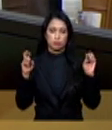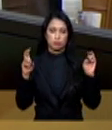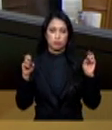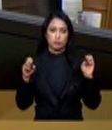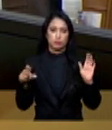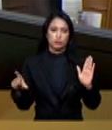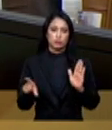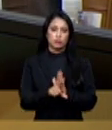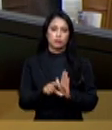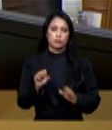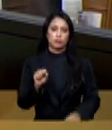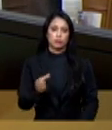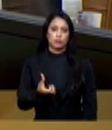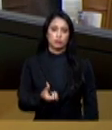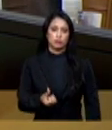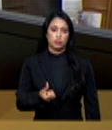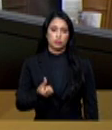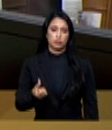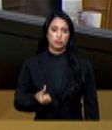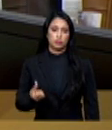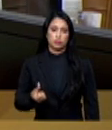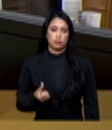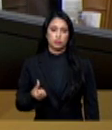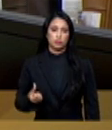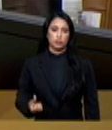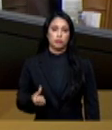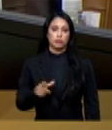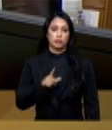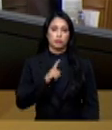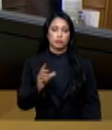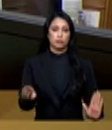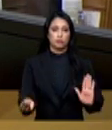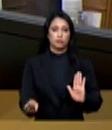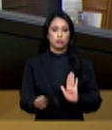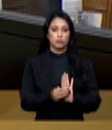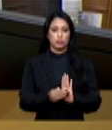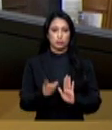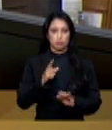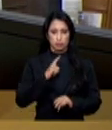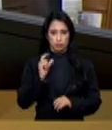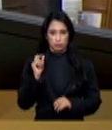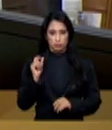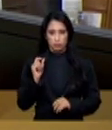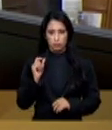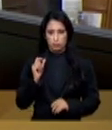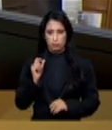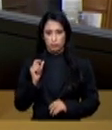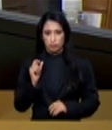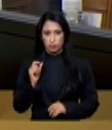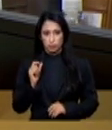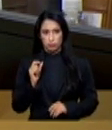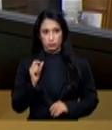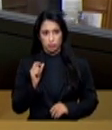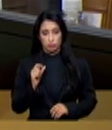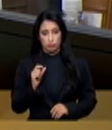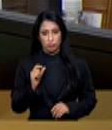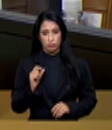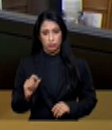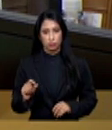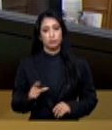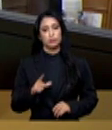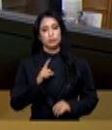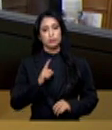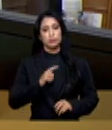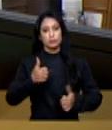a lei 8666 e se aplica no meu modo de ver o quanto basta para